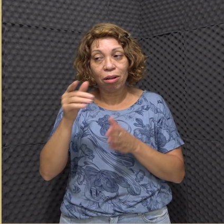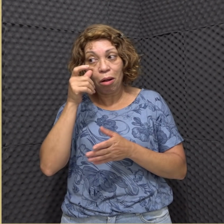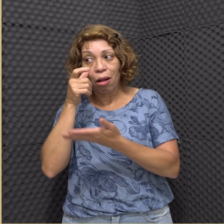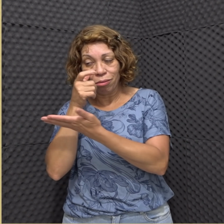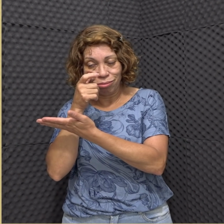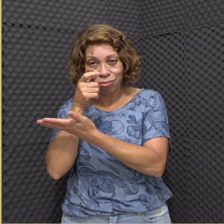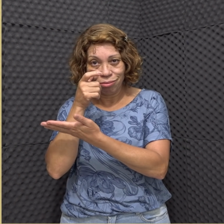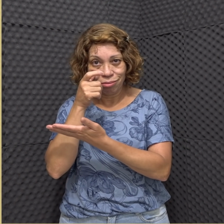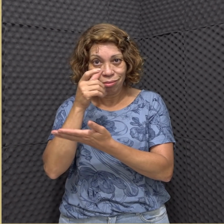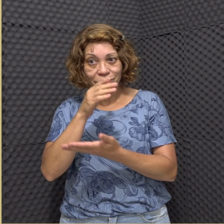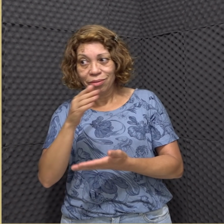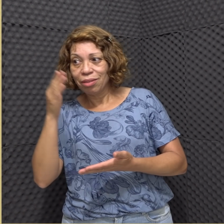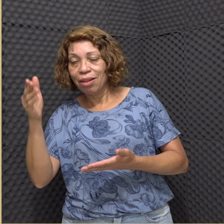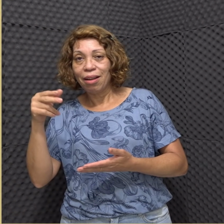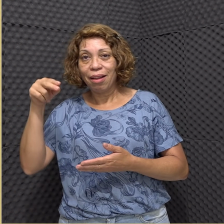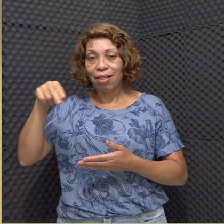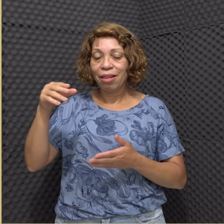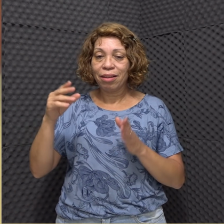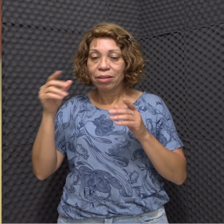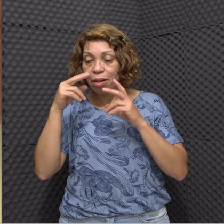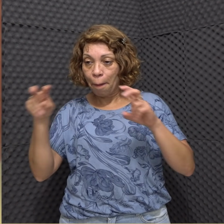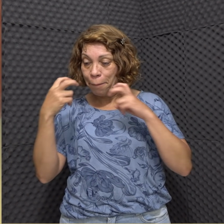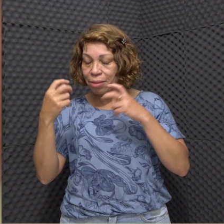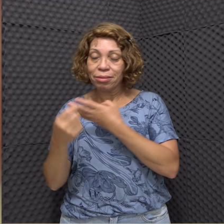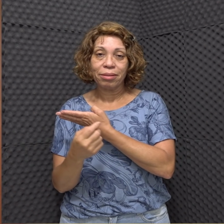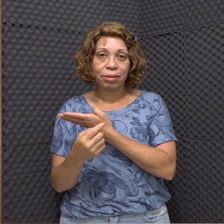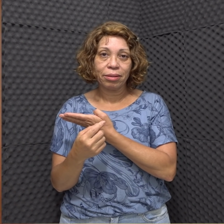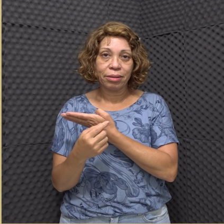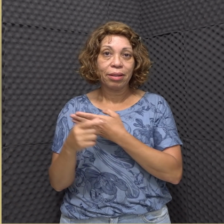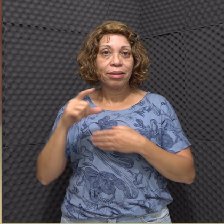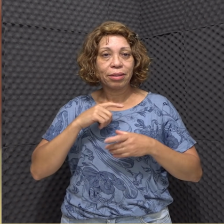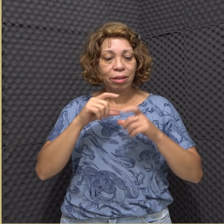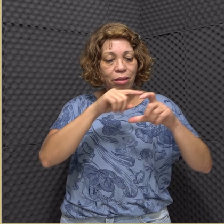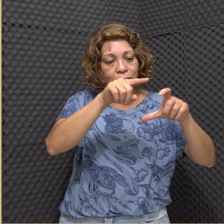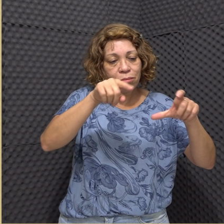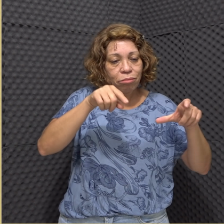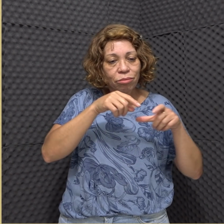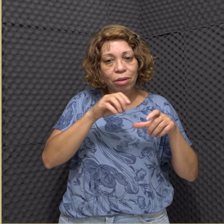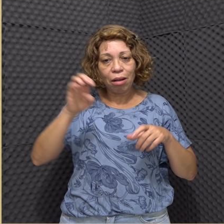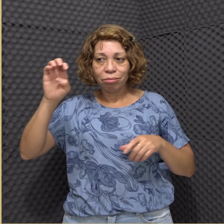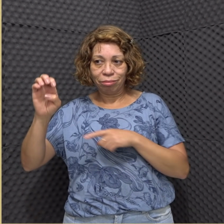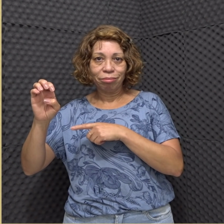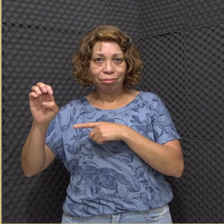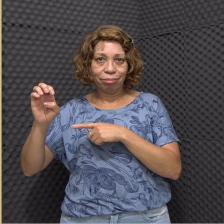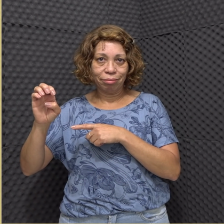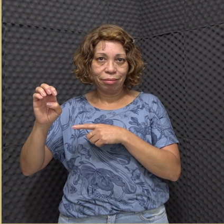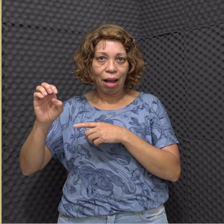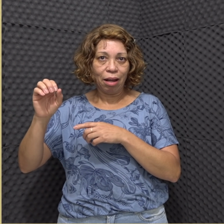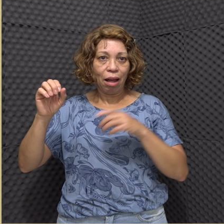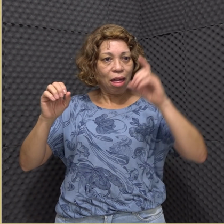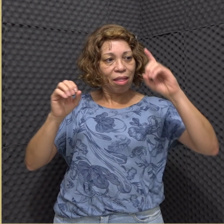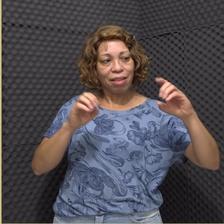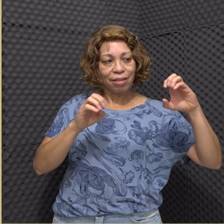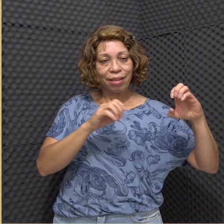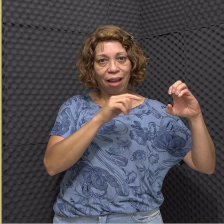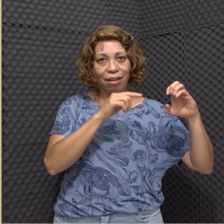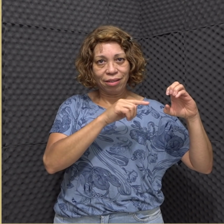pela letra N, do 0 ao 5. Como você pode ver, nós temos um círculo à